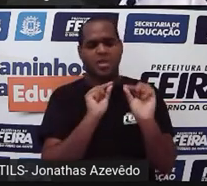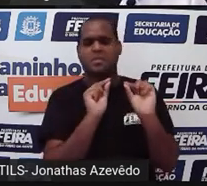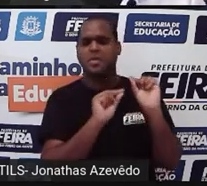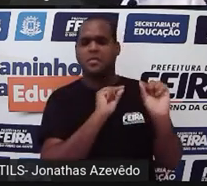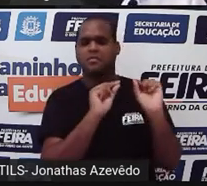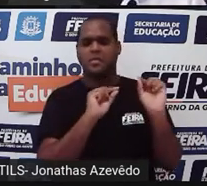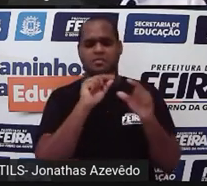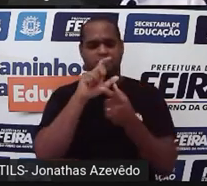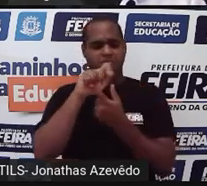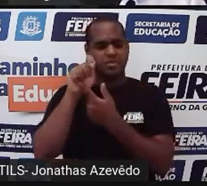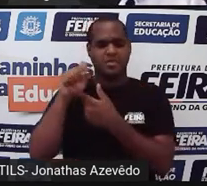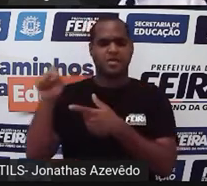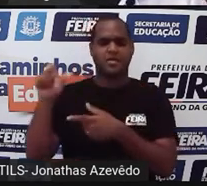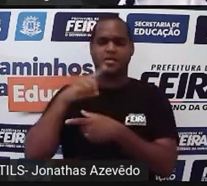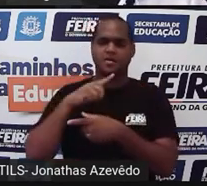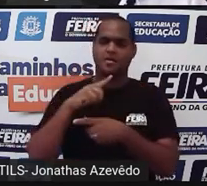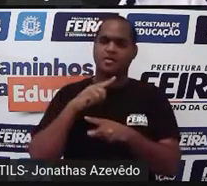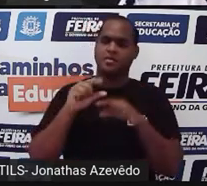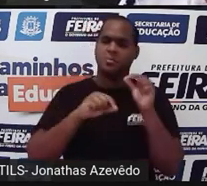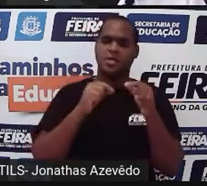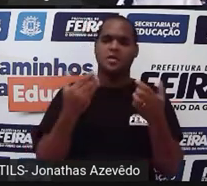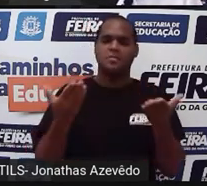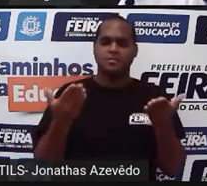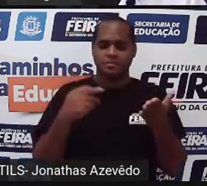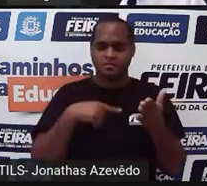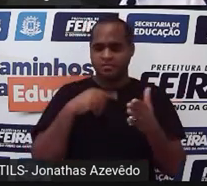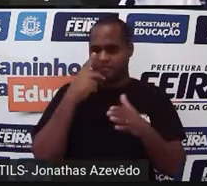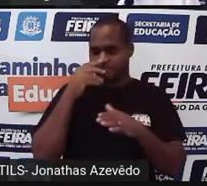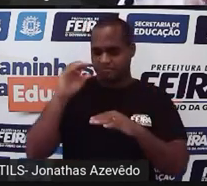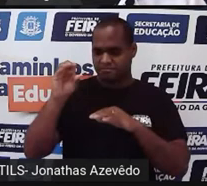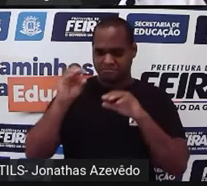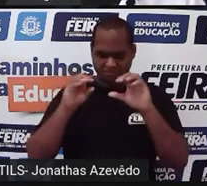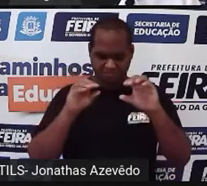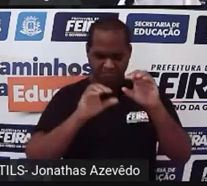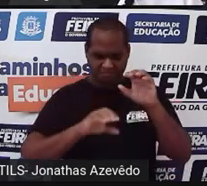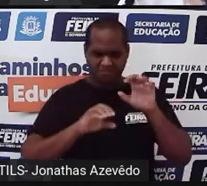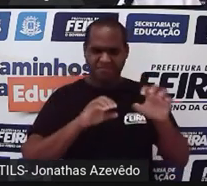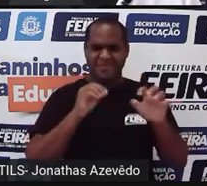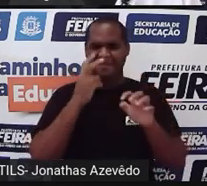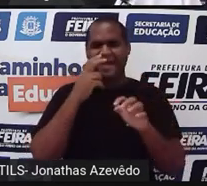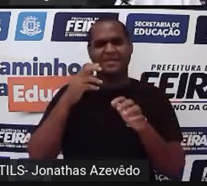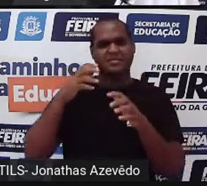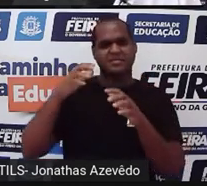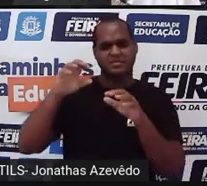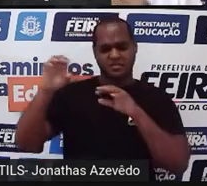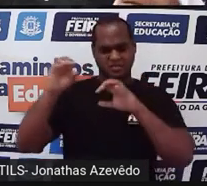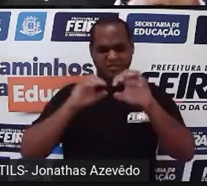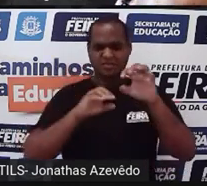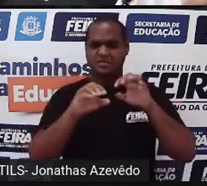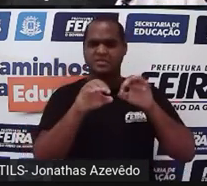essas anotações, né? Tá tudo solto aí. Tá tudo